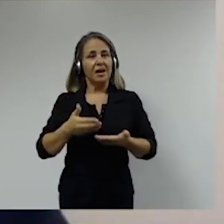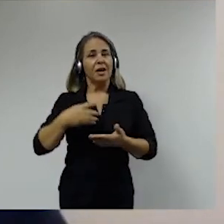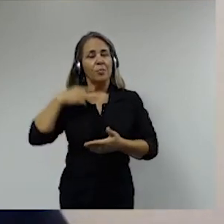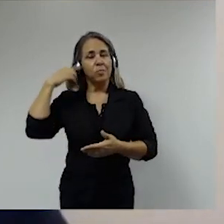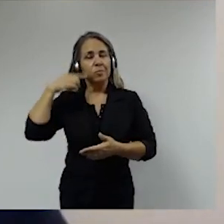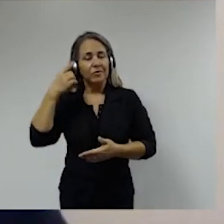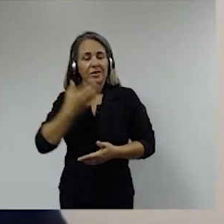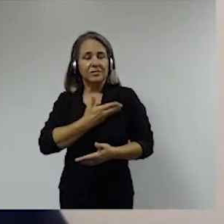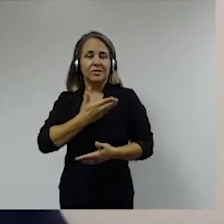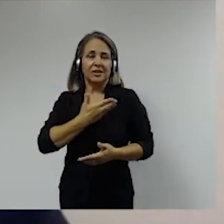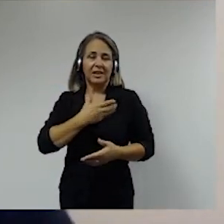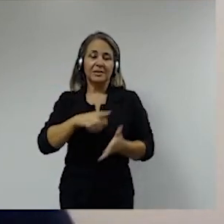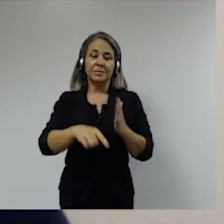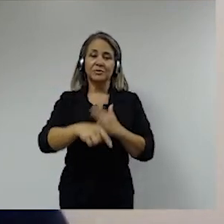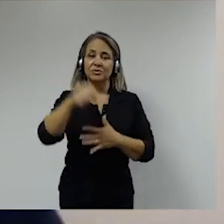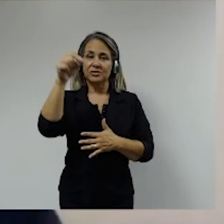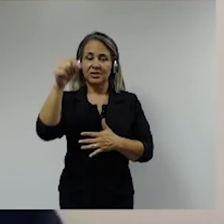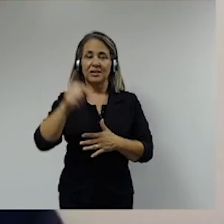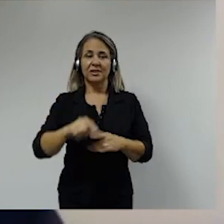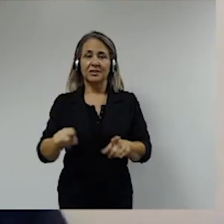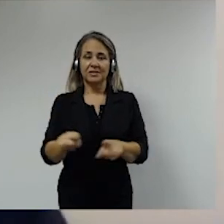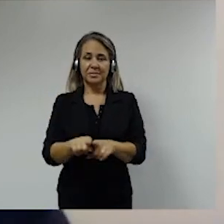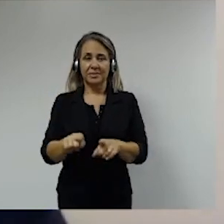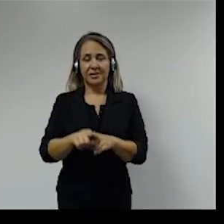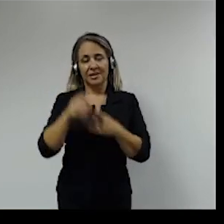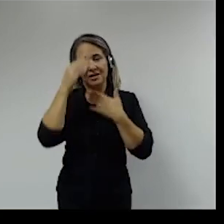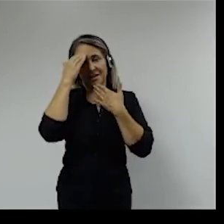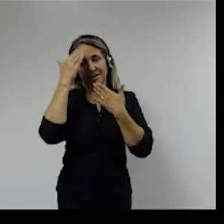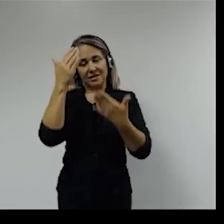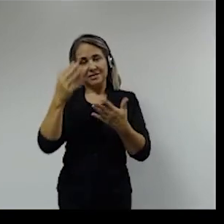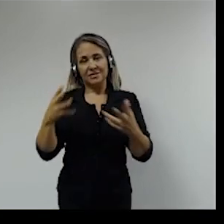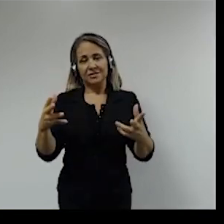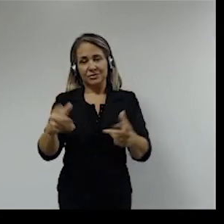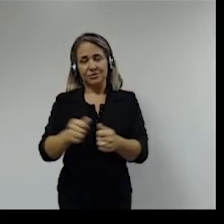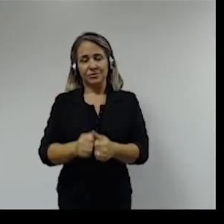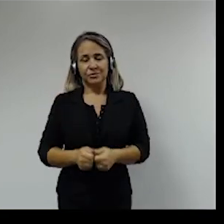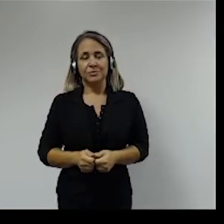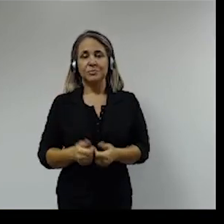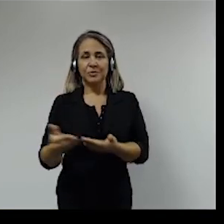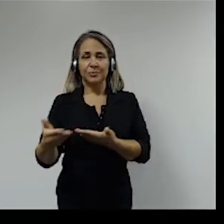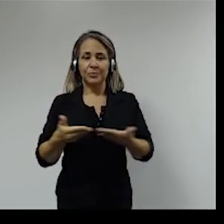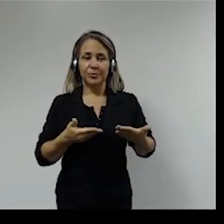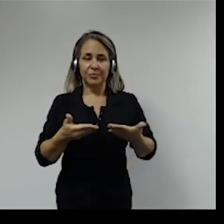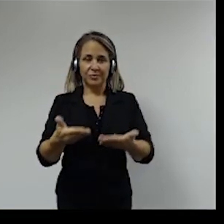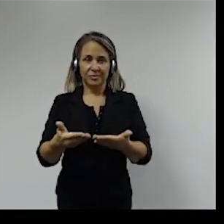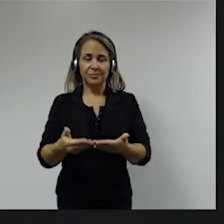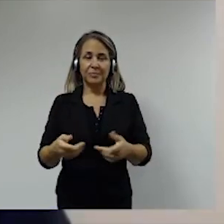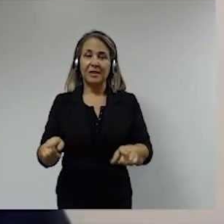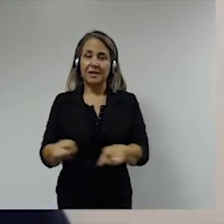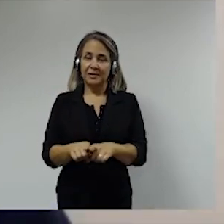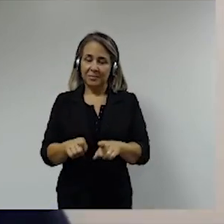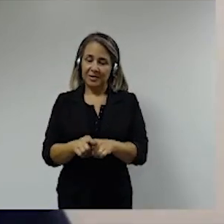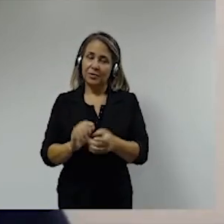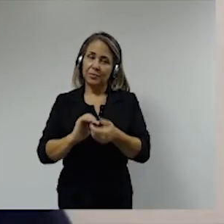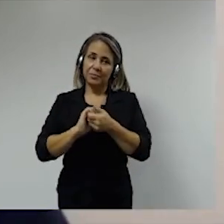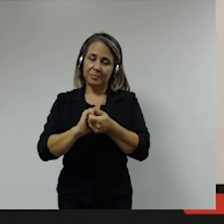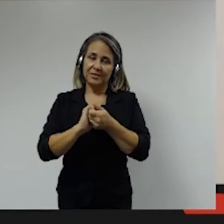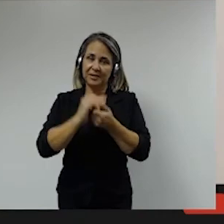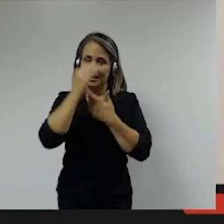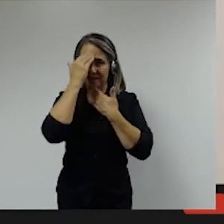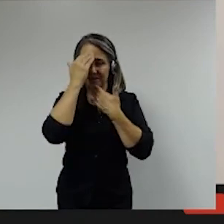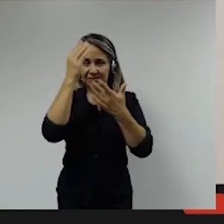cenário nacional, colega conterrâneo. Eu agradeço o convite. Quero cumprimentar também e agradecer